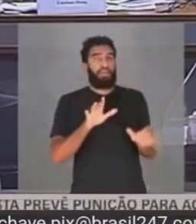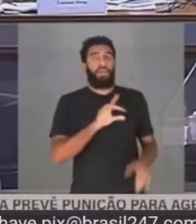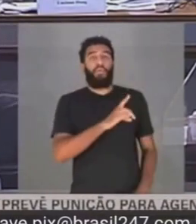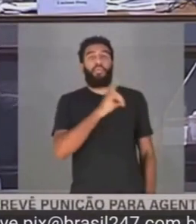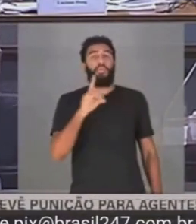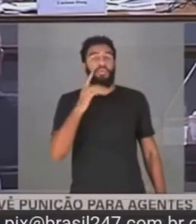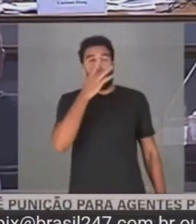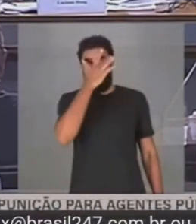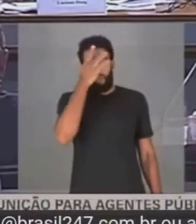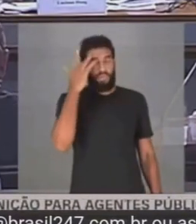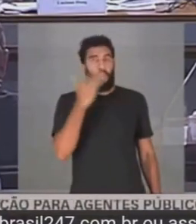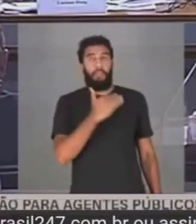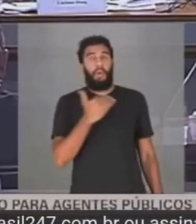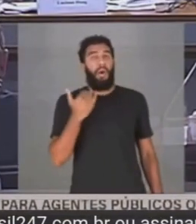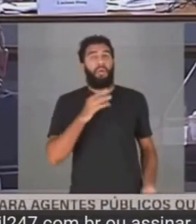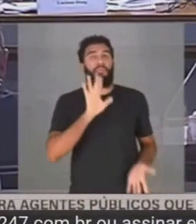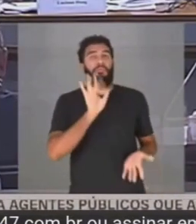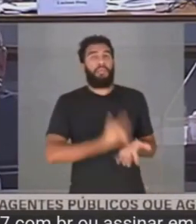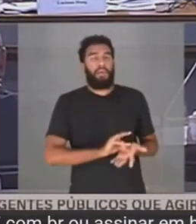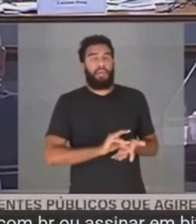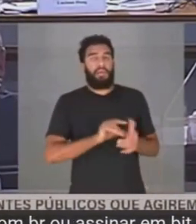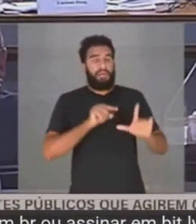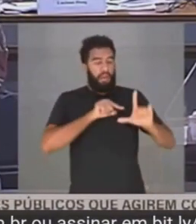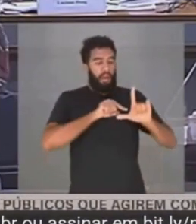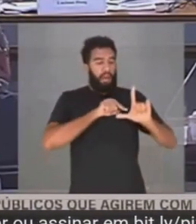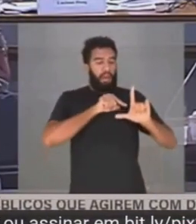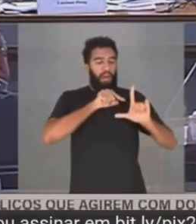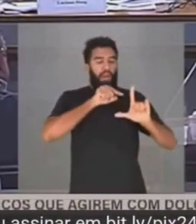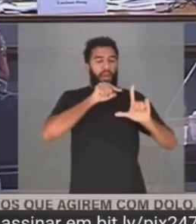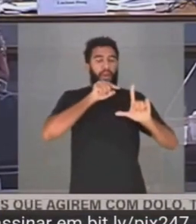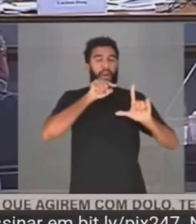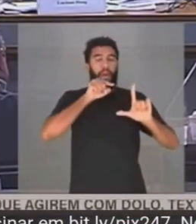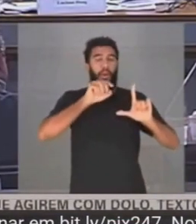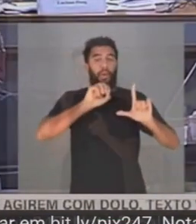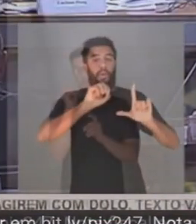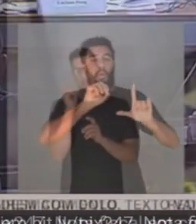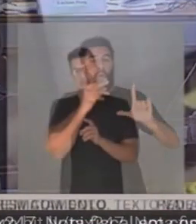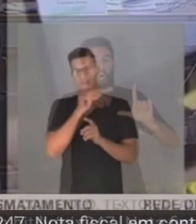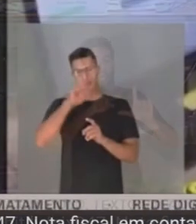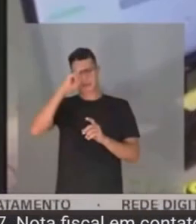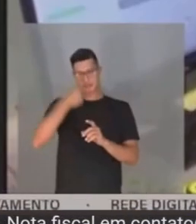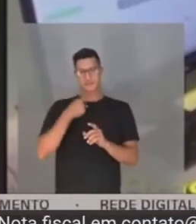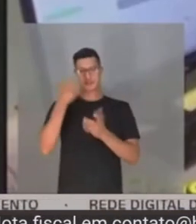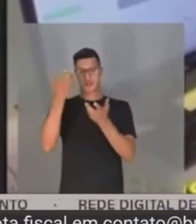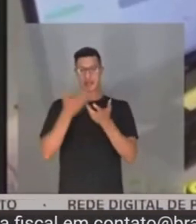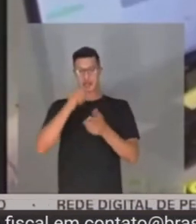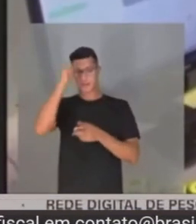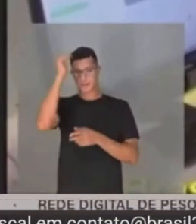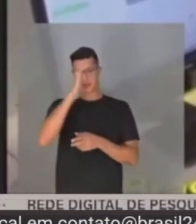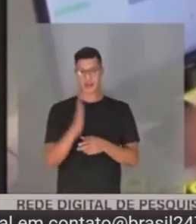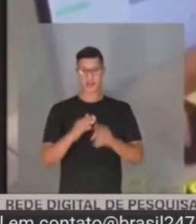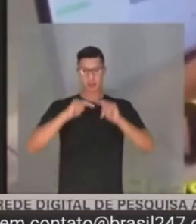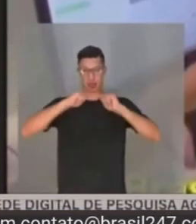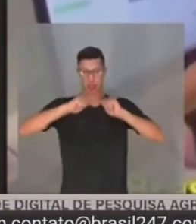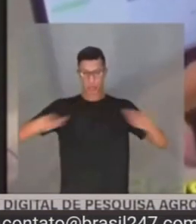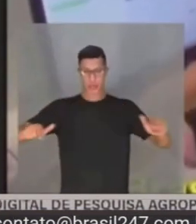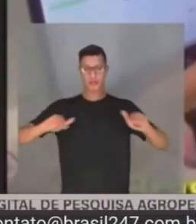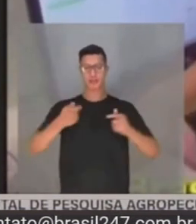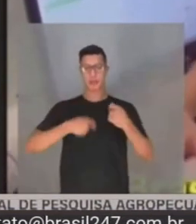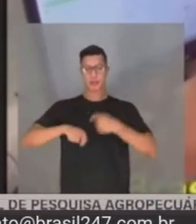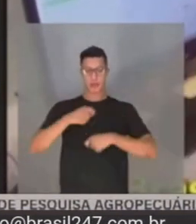morreu. Se a curva estava subindo ou se a curva estava descendo. Brasil liquidado